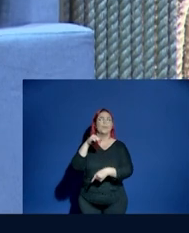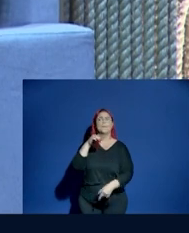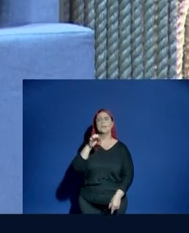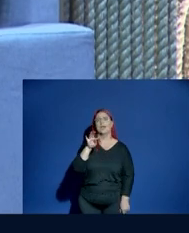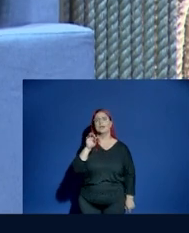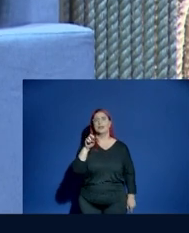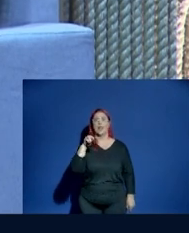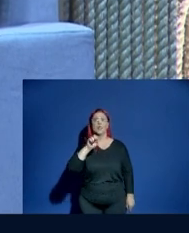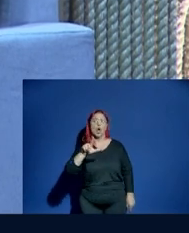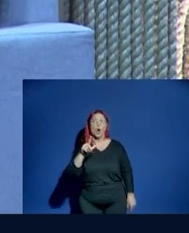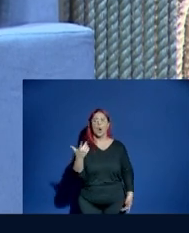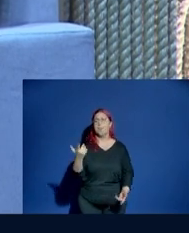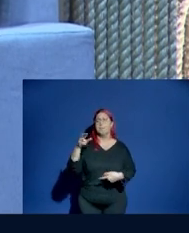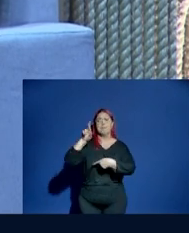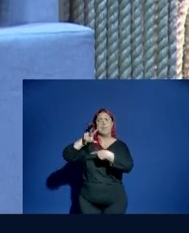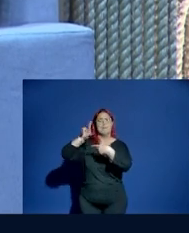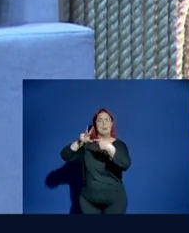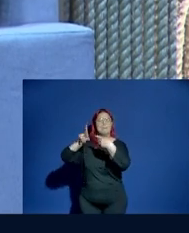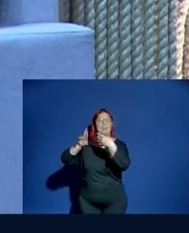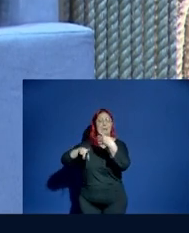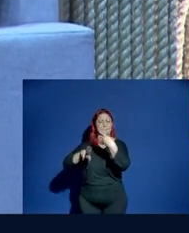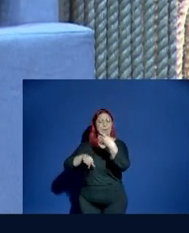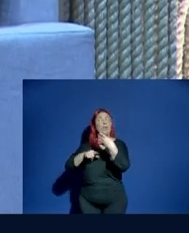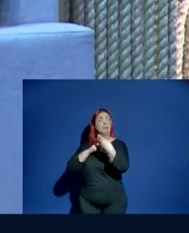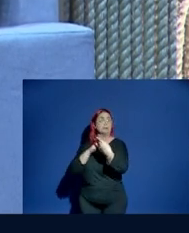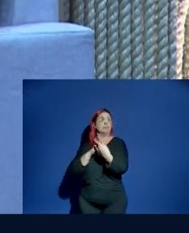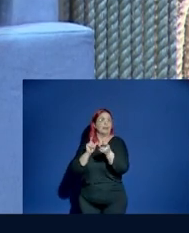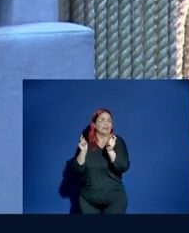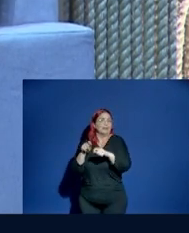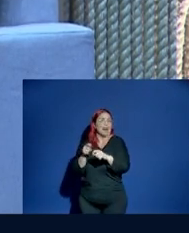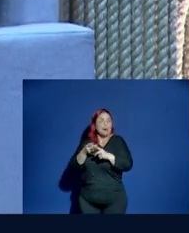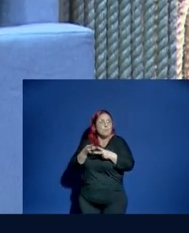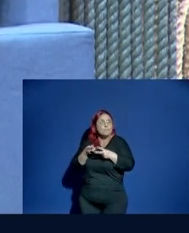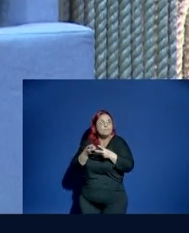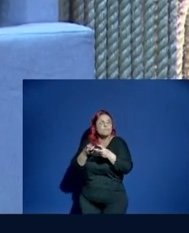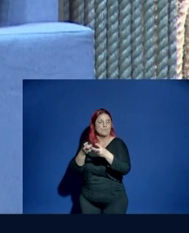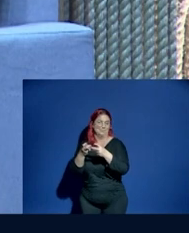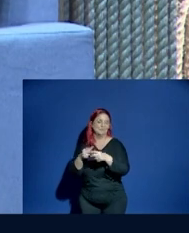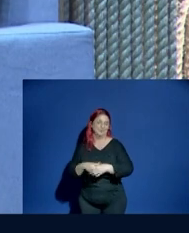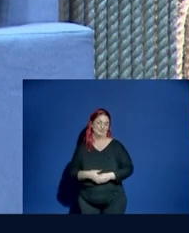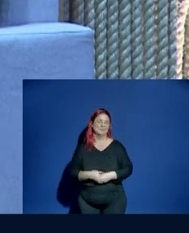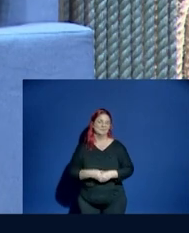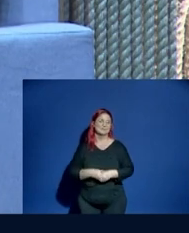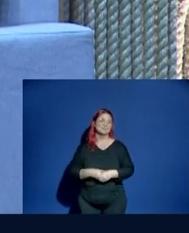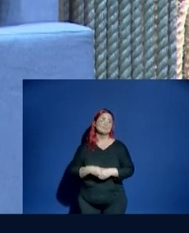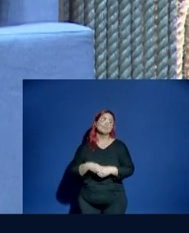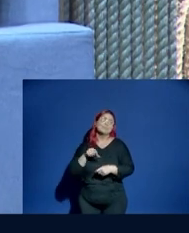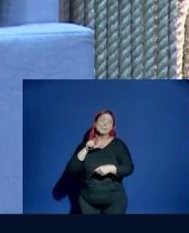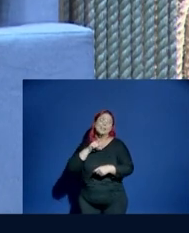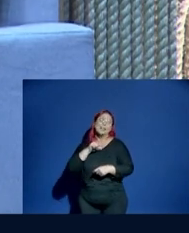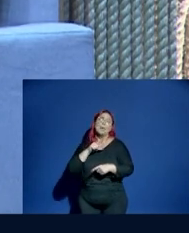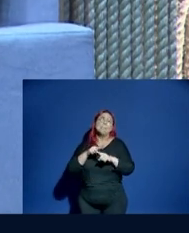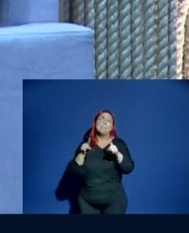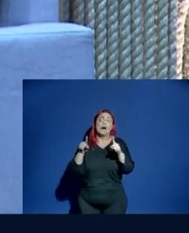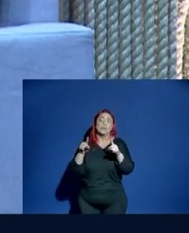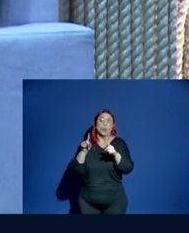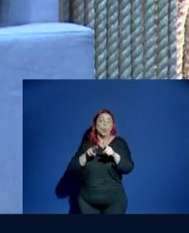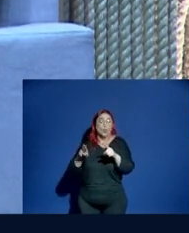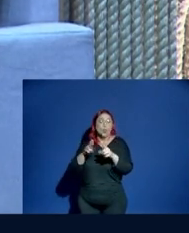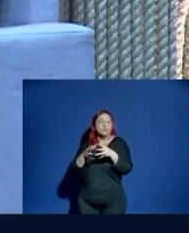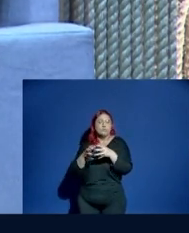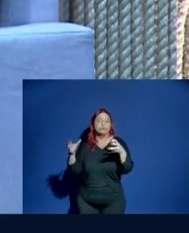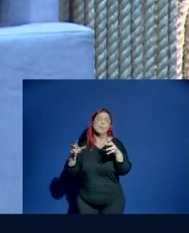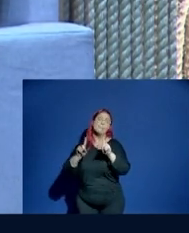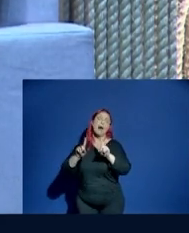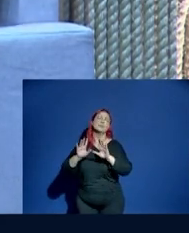metanol e trabalhar uma série de rotas tecnológica que hoje demandam escalas muito grandes mas que em algum momento podem estar disponíveis